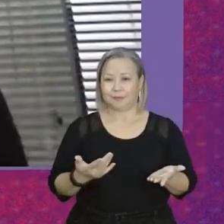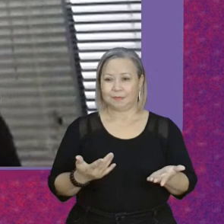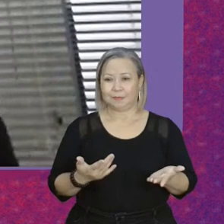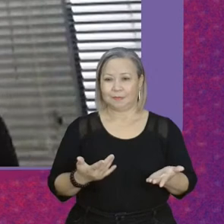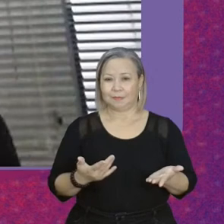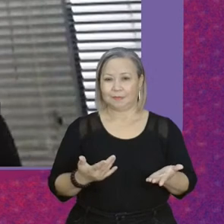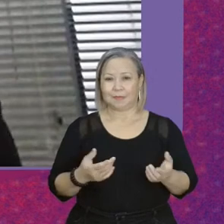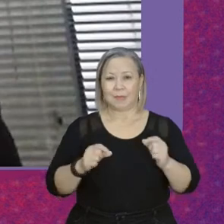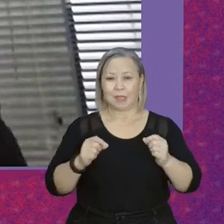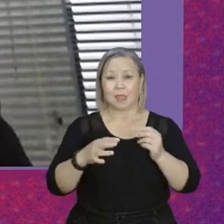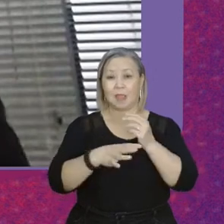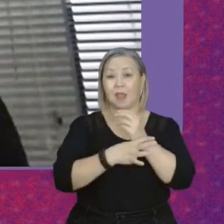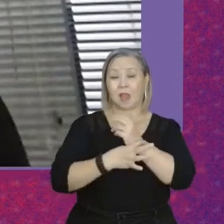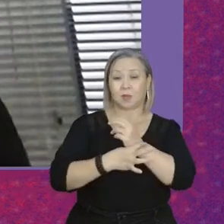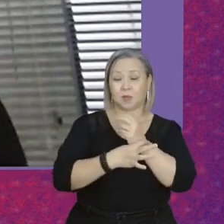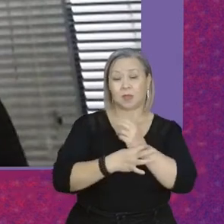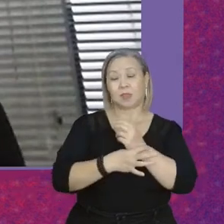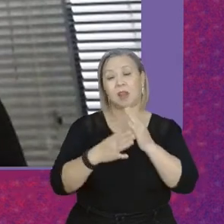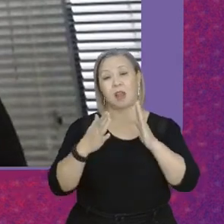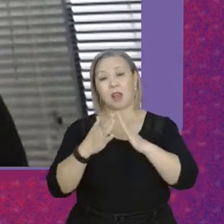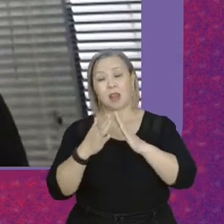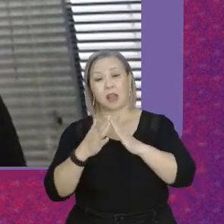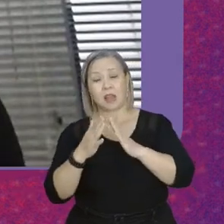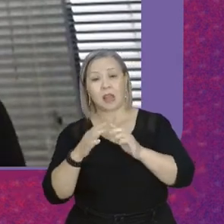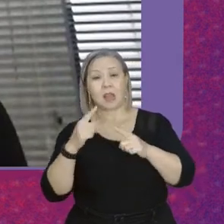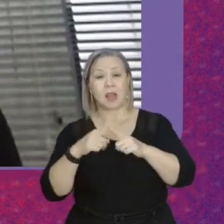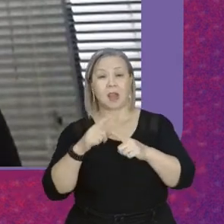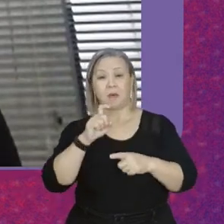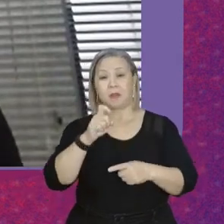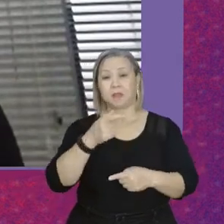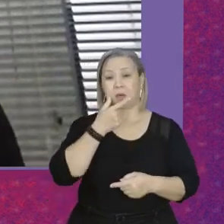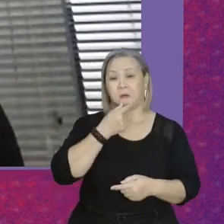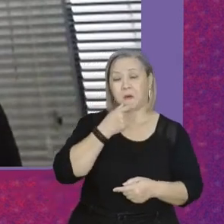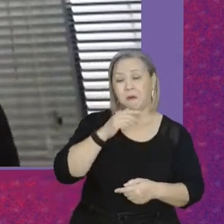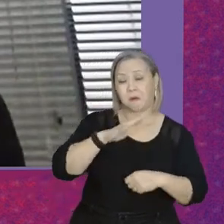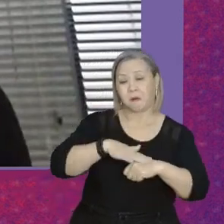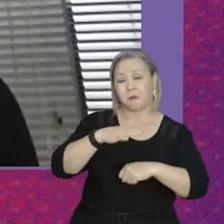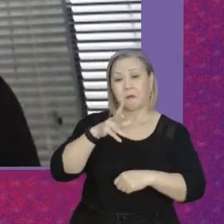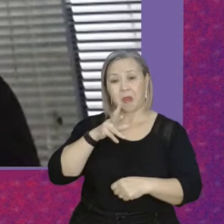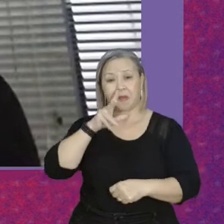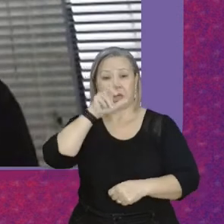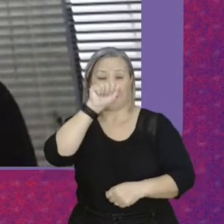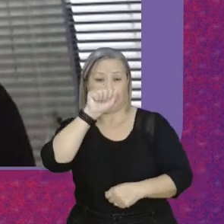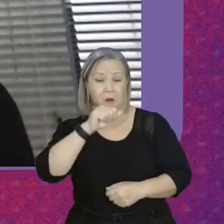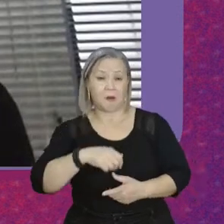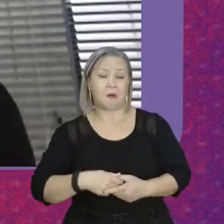ao sustento da casa, porque são homens, porque são mais fortes,